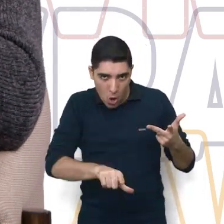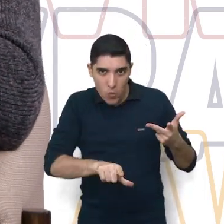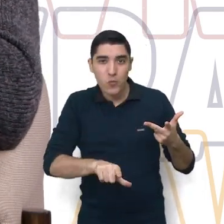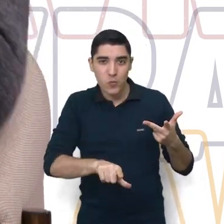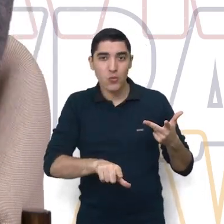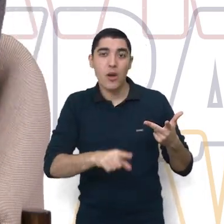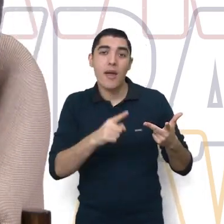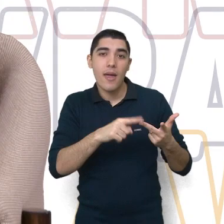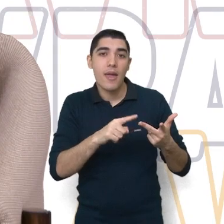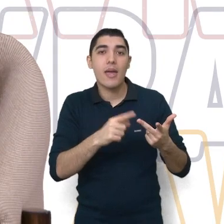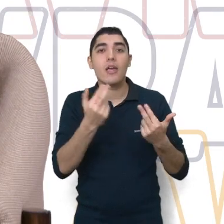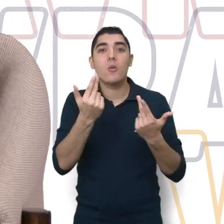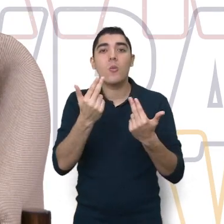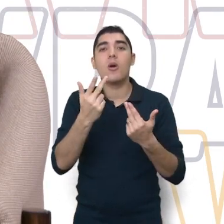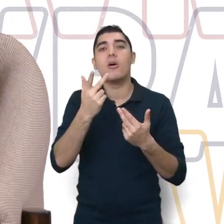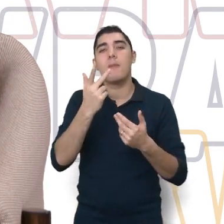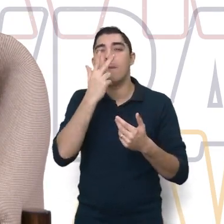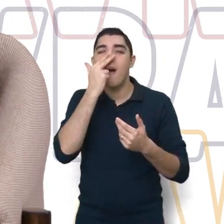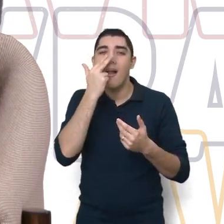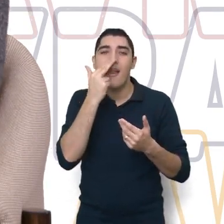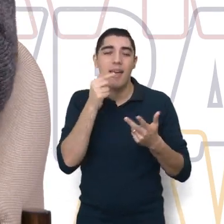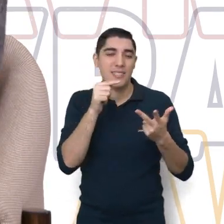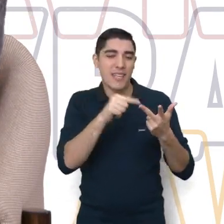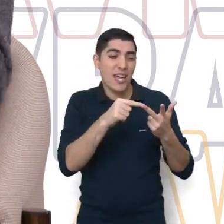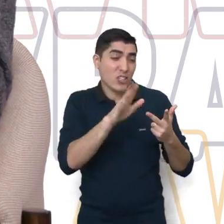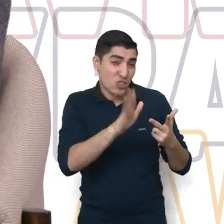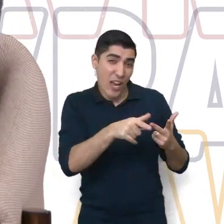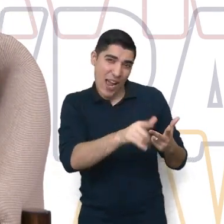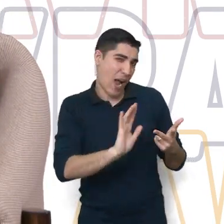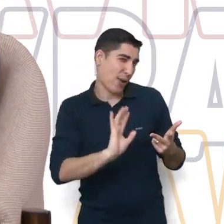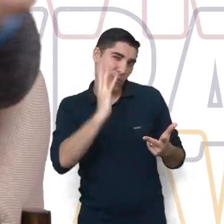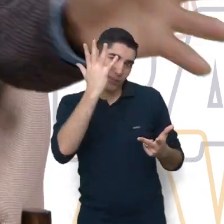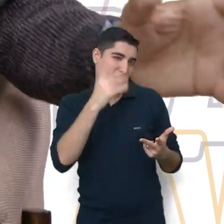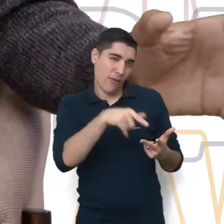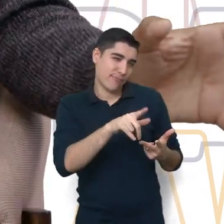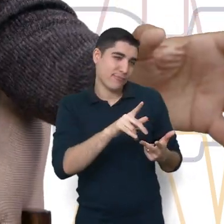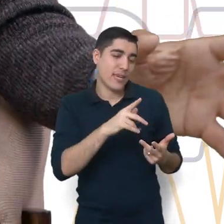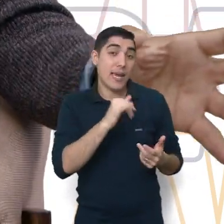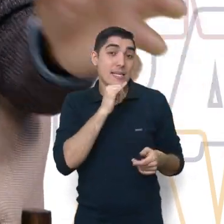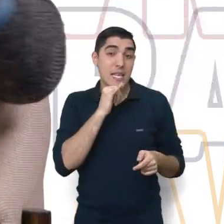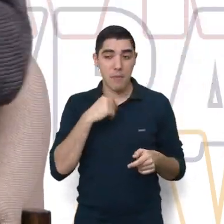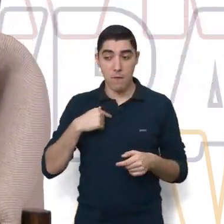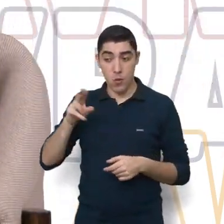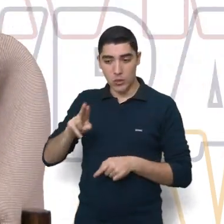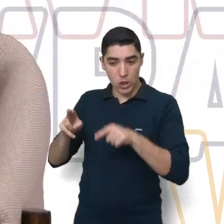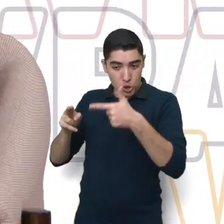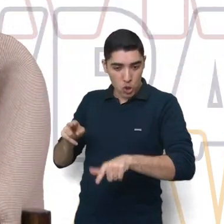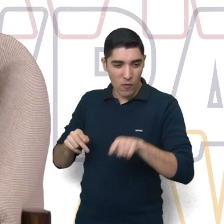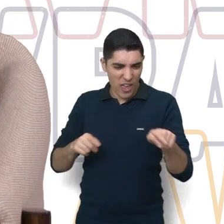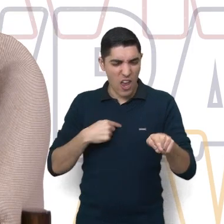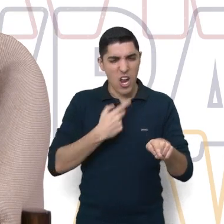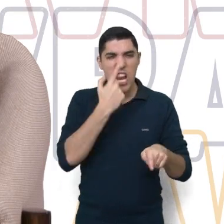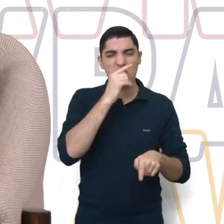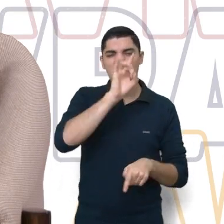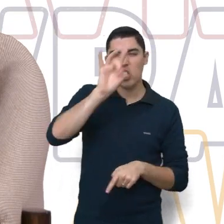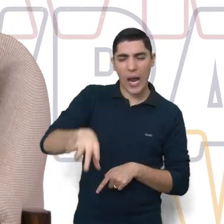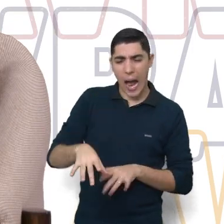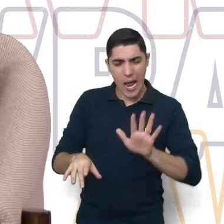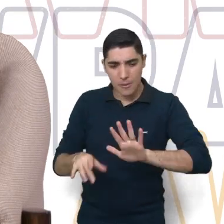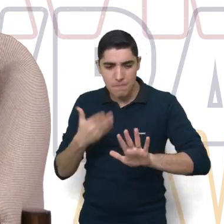a gente já tá na ação de remediação é eu vou reutilizar alguma coisa que eu ia jogar fora e vou dar um outro